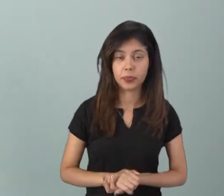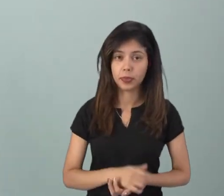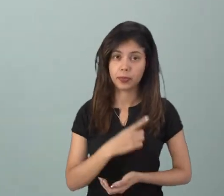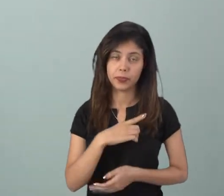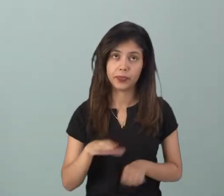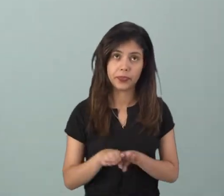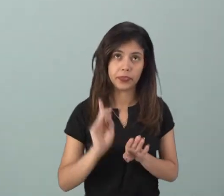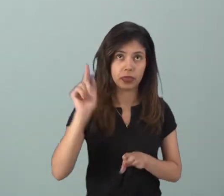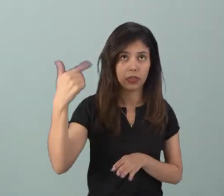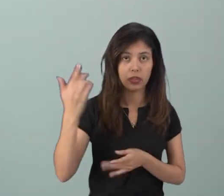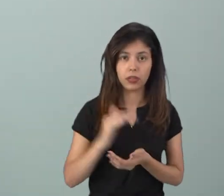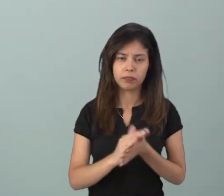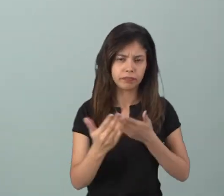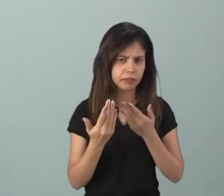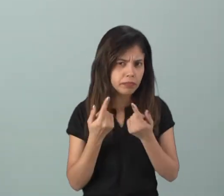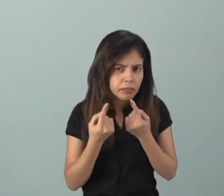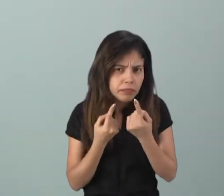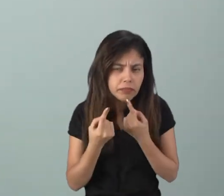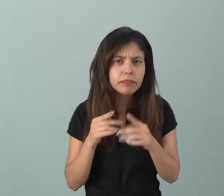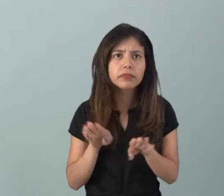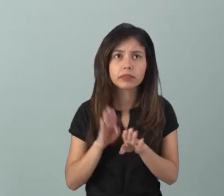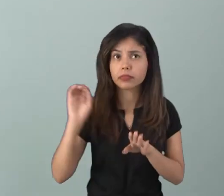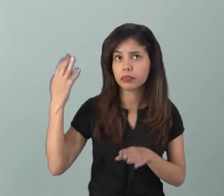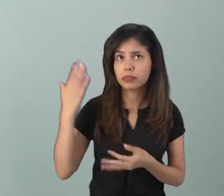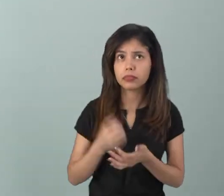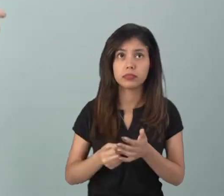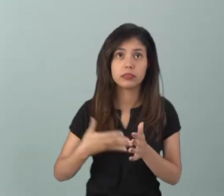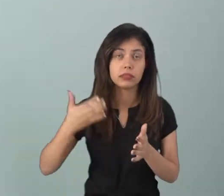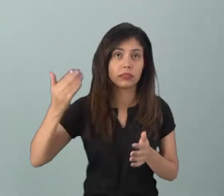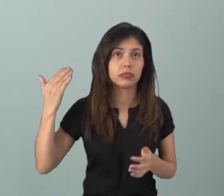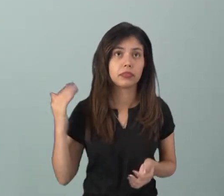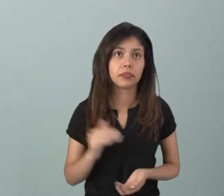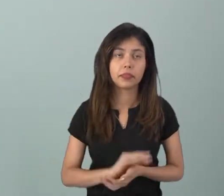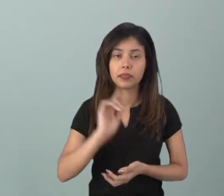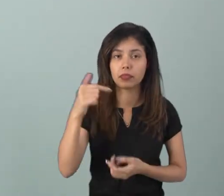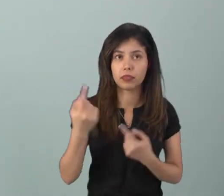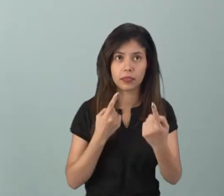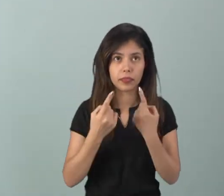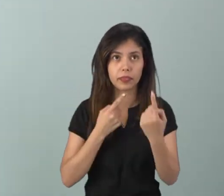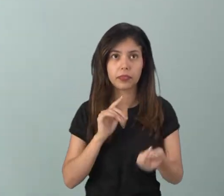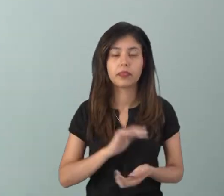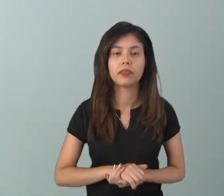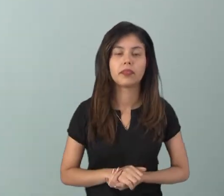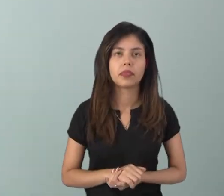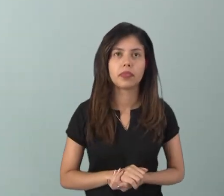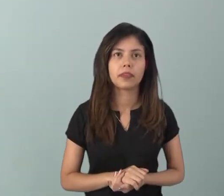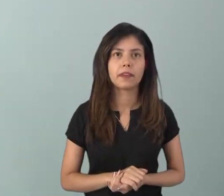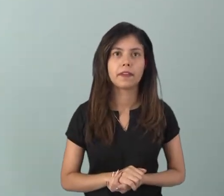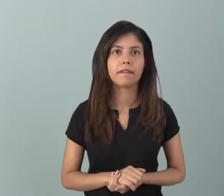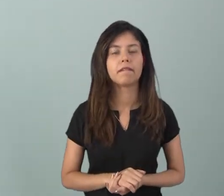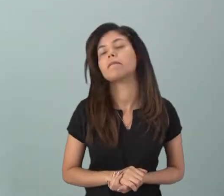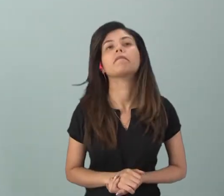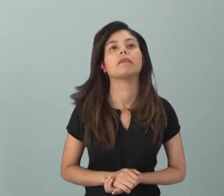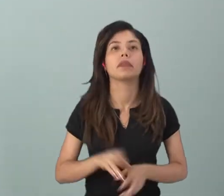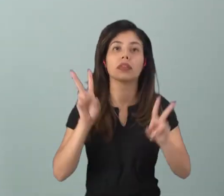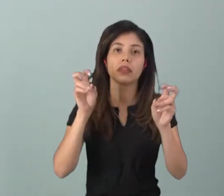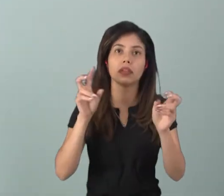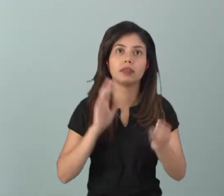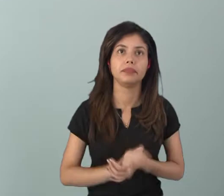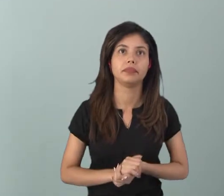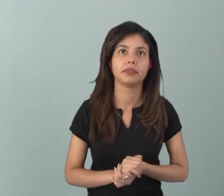também tem outros debates que aconteciam, há muito tempo atrás. O outro debate que acontecia era a defesa da teoria